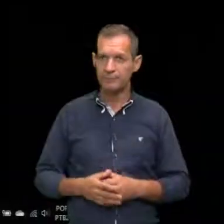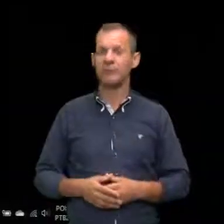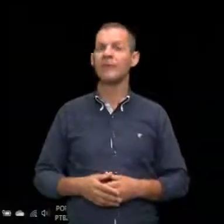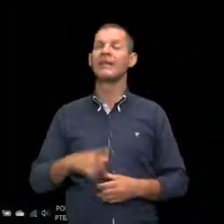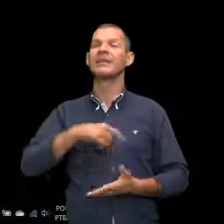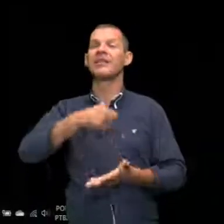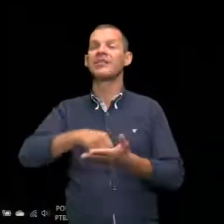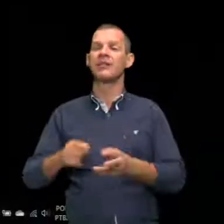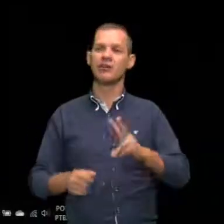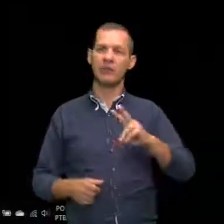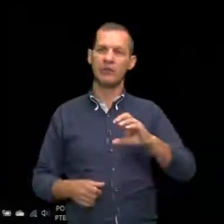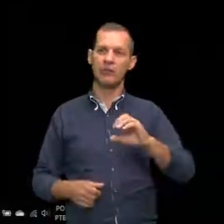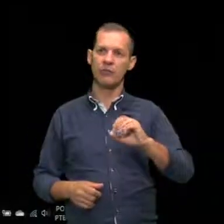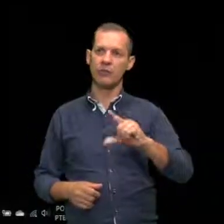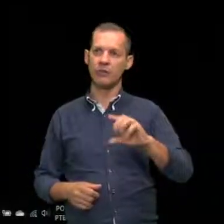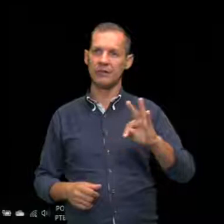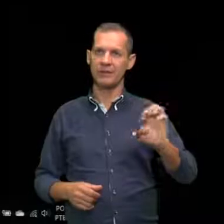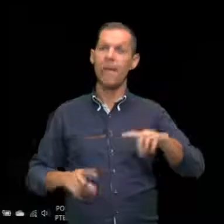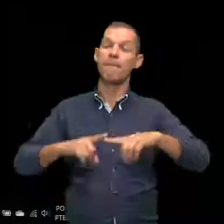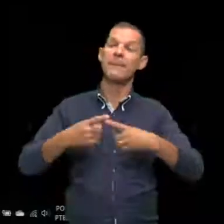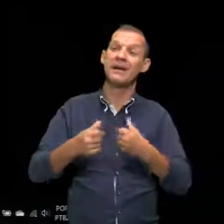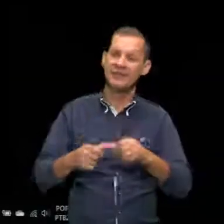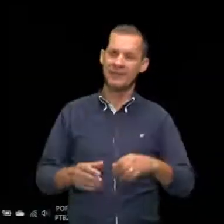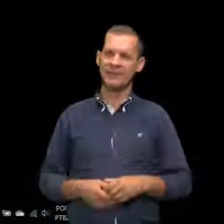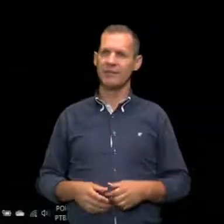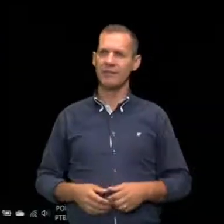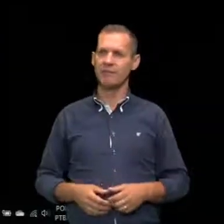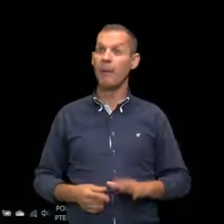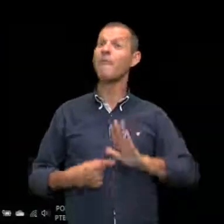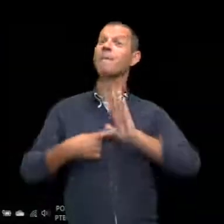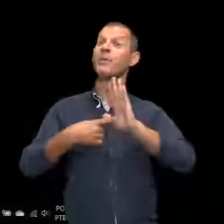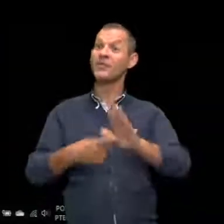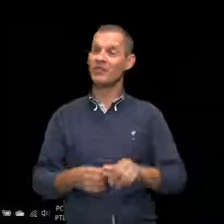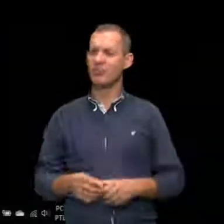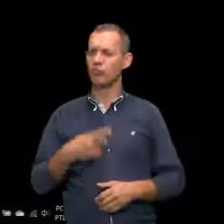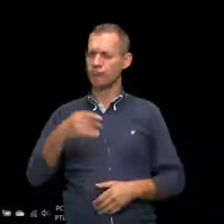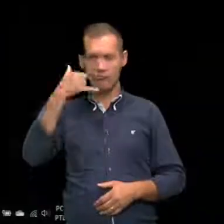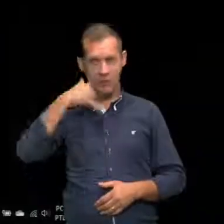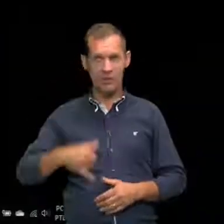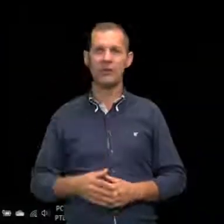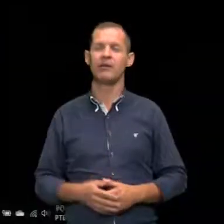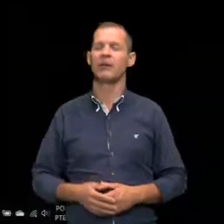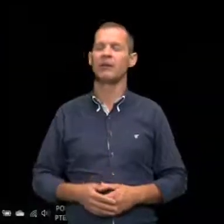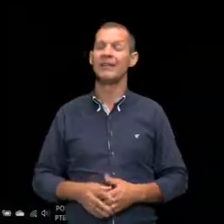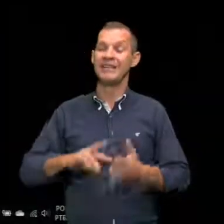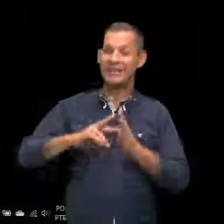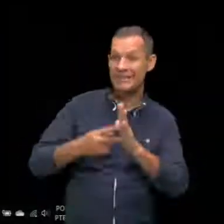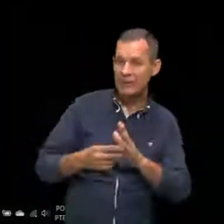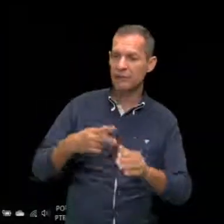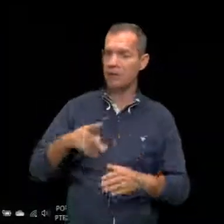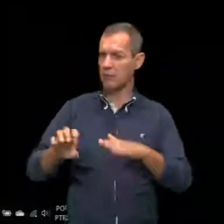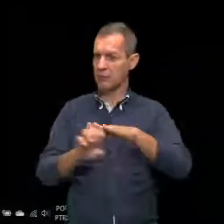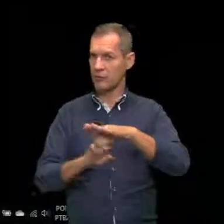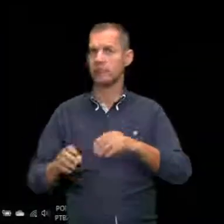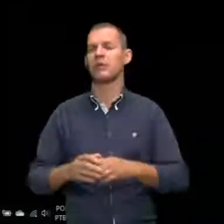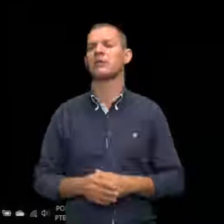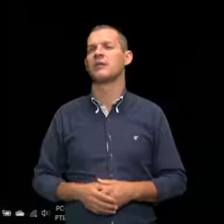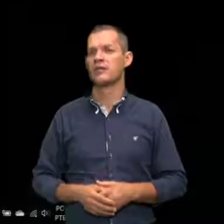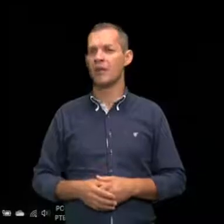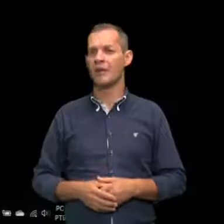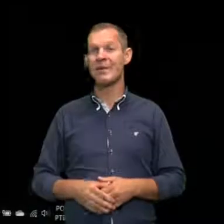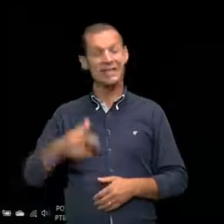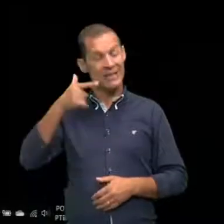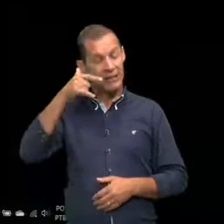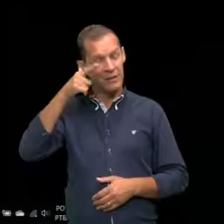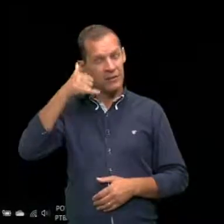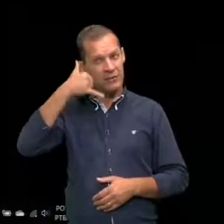ele está escrito VoLTE. Se esse item estiver aparecendo no seu celular, quer dizer que a sua operadora